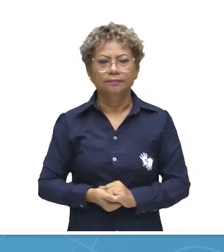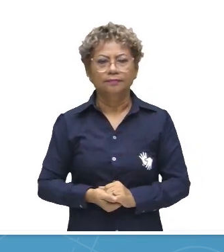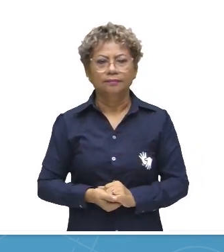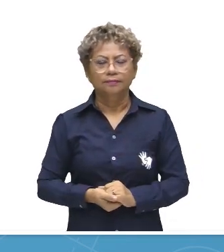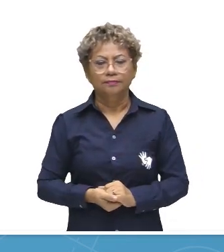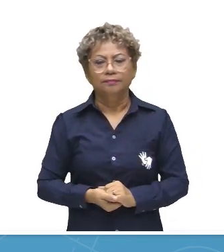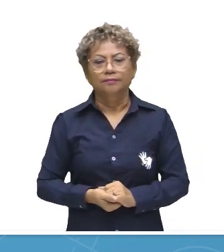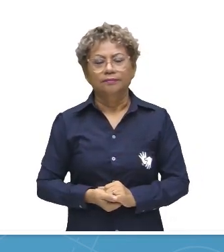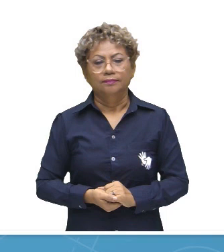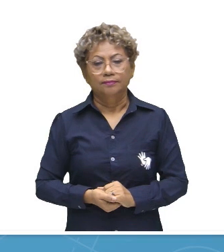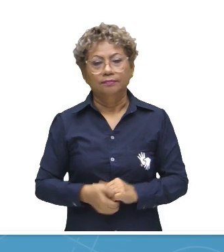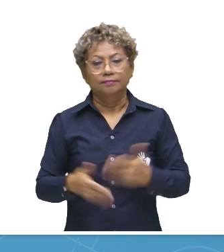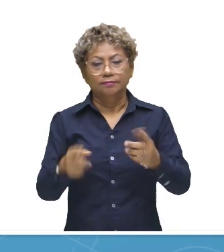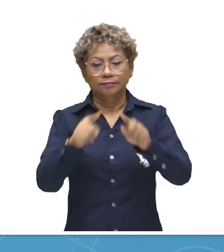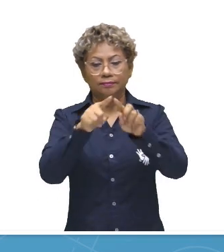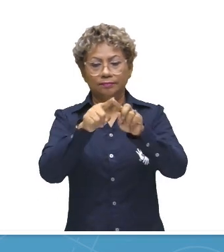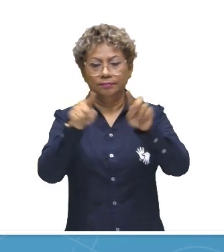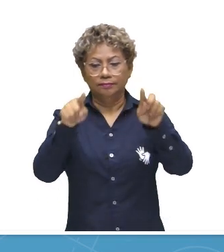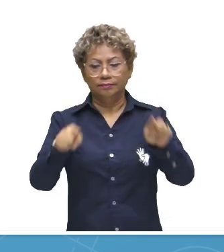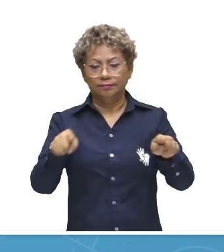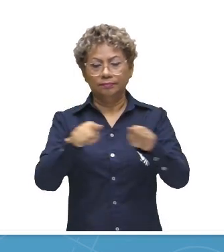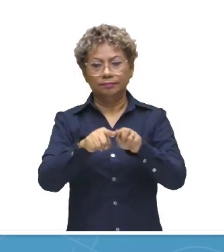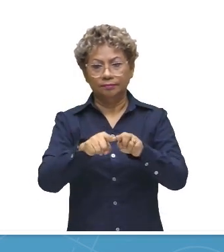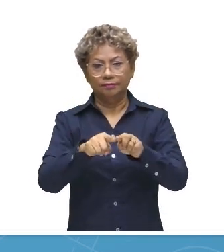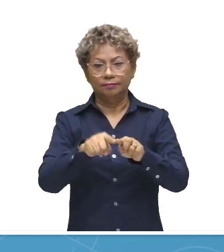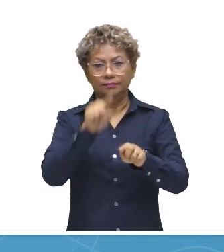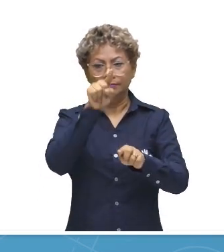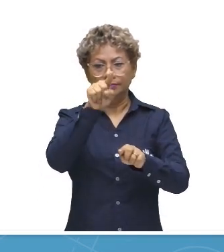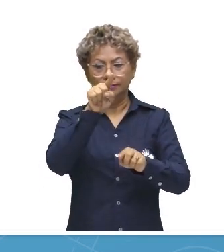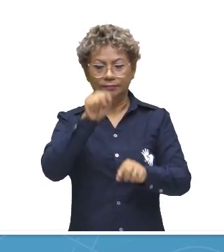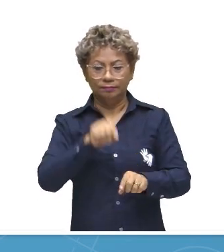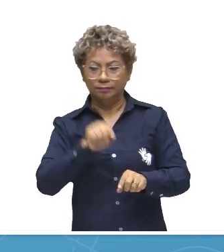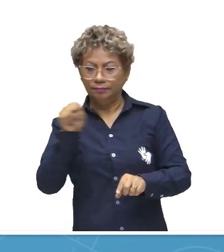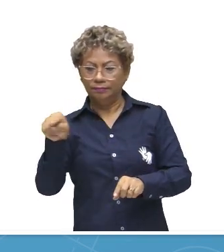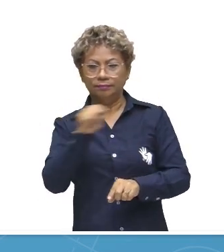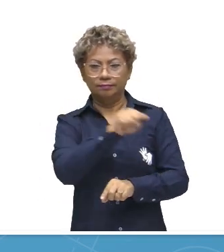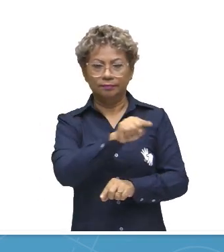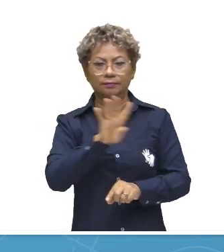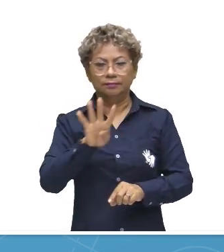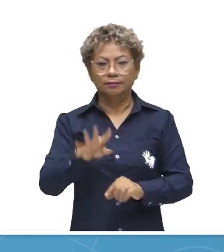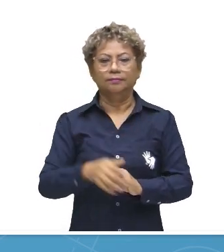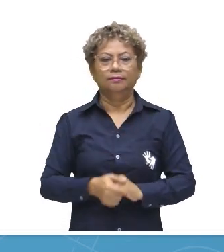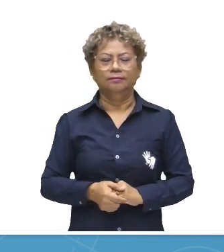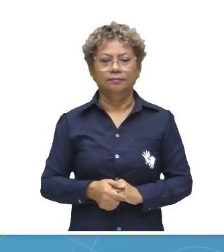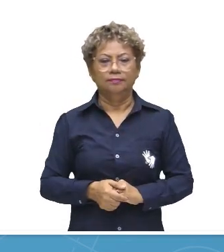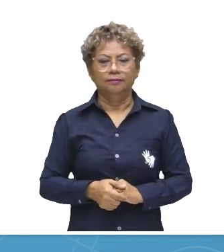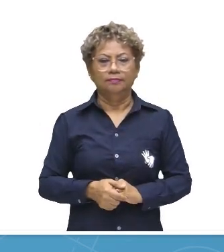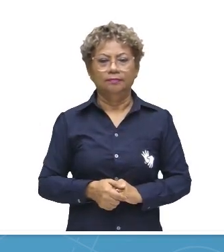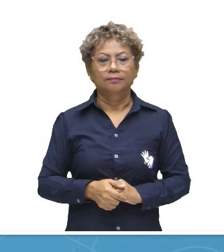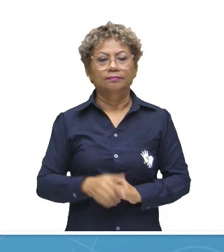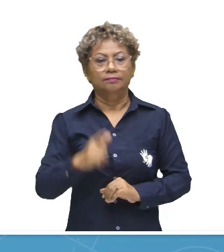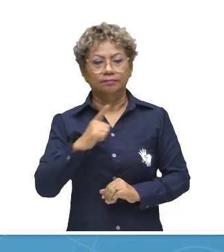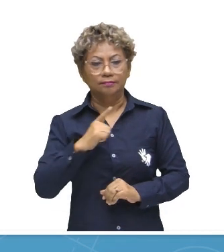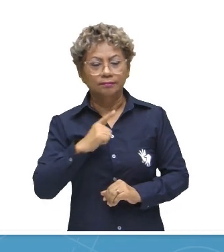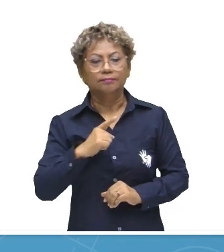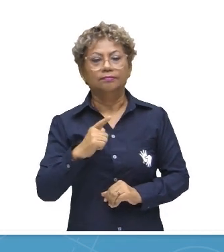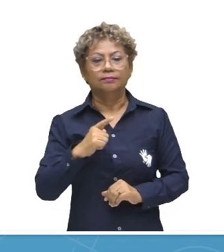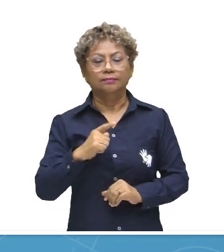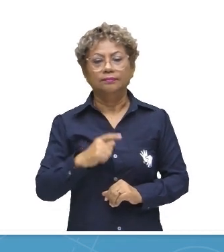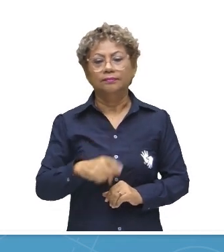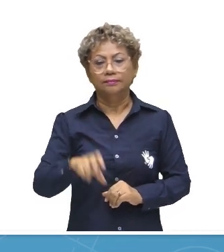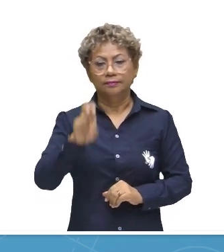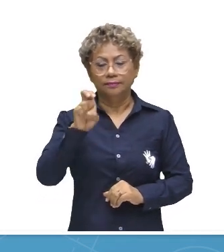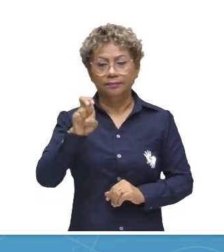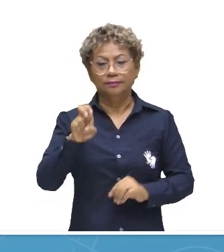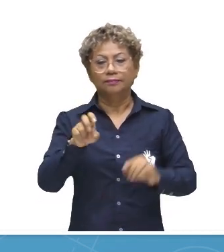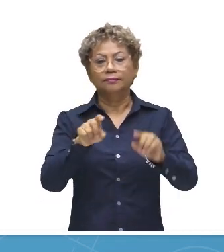Quadriláteros, polígonos que possuem quatro lados. Pentágono, polígonos que possuem cinco